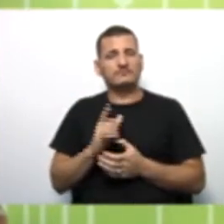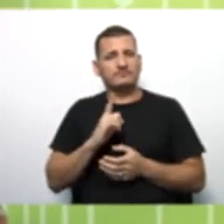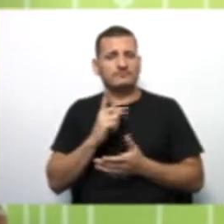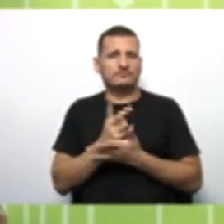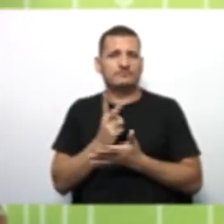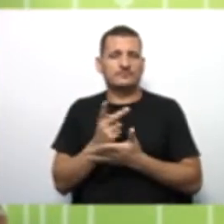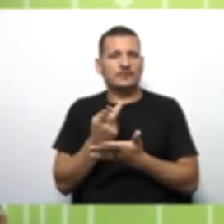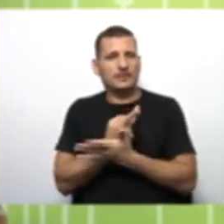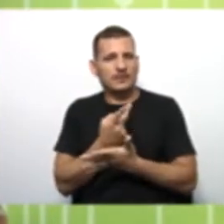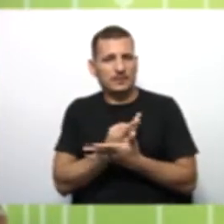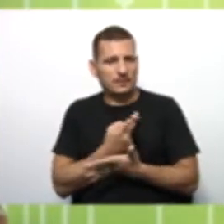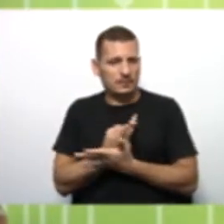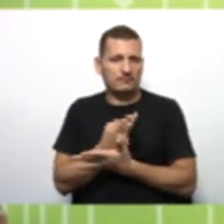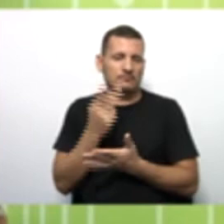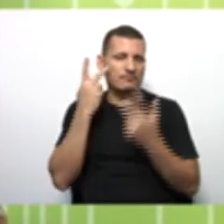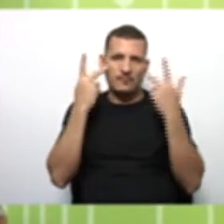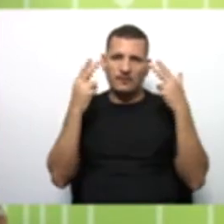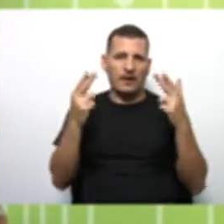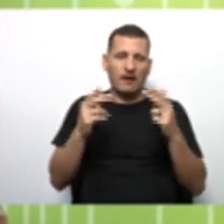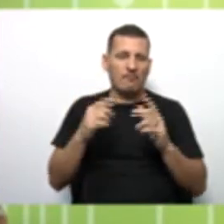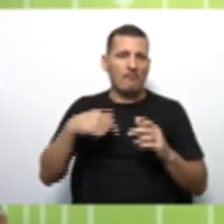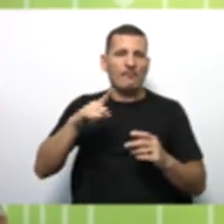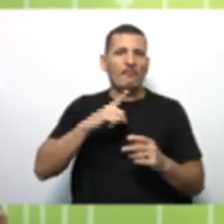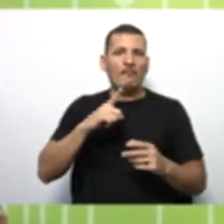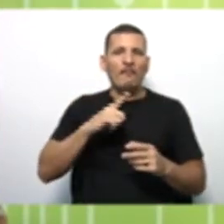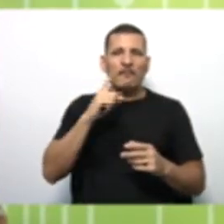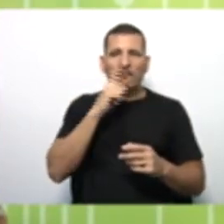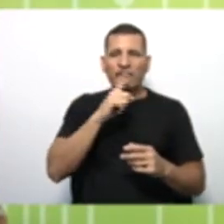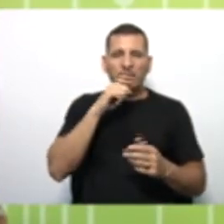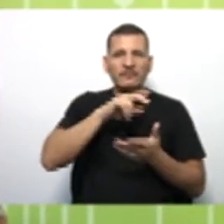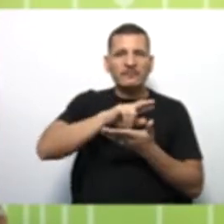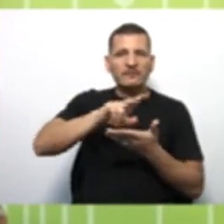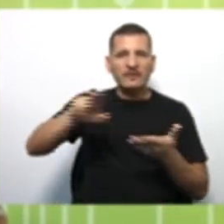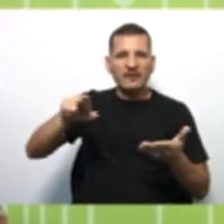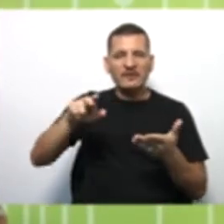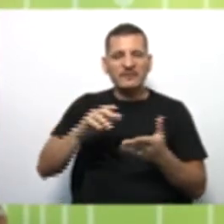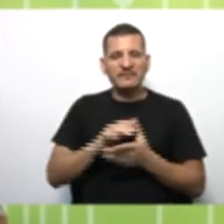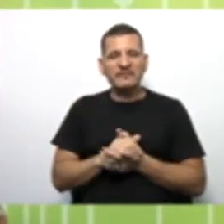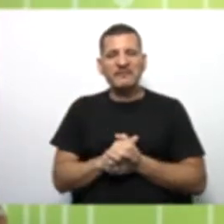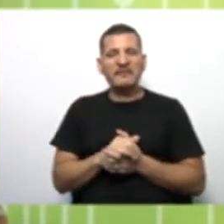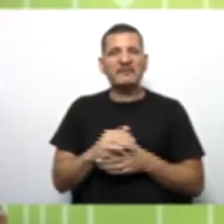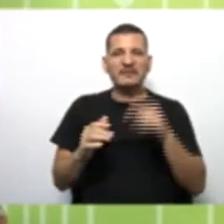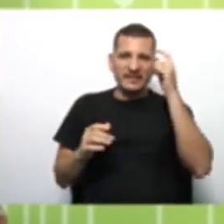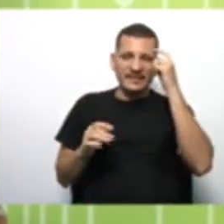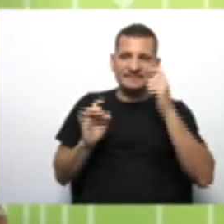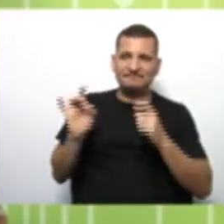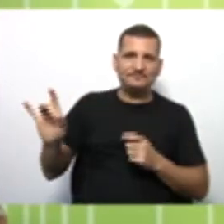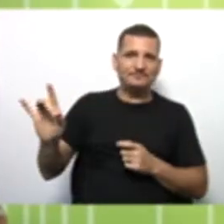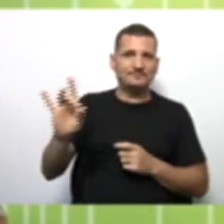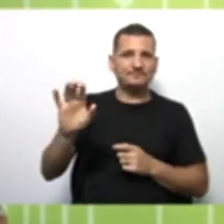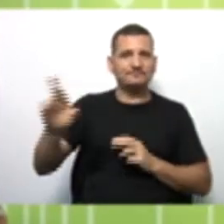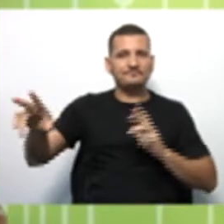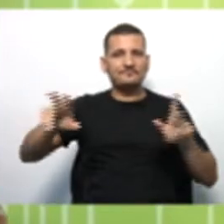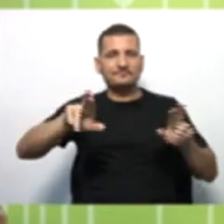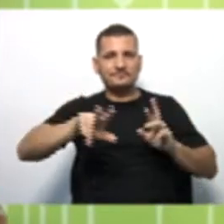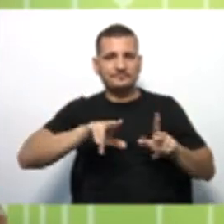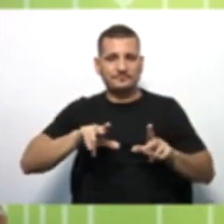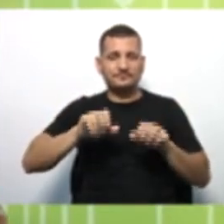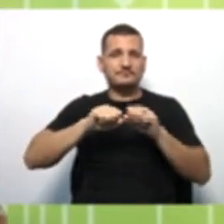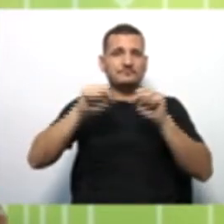É natural. Nós temos várias falhas, né? E assim, cabeça de um pensa de um jeito, cabeça de outro pensa do outro. O software, ele